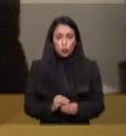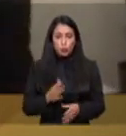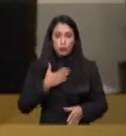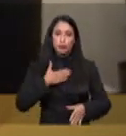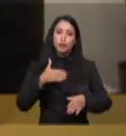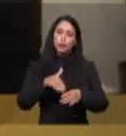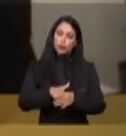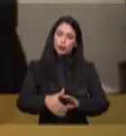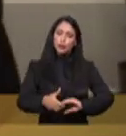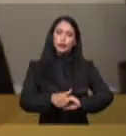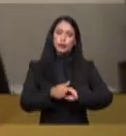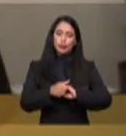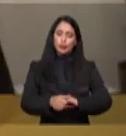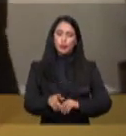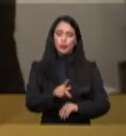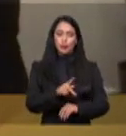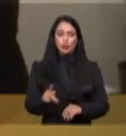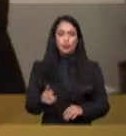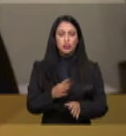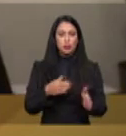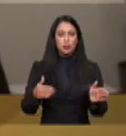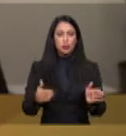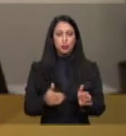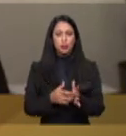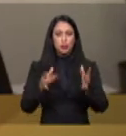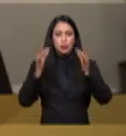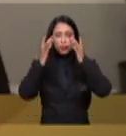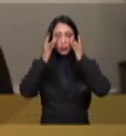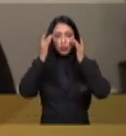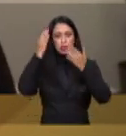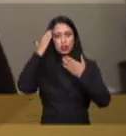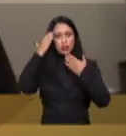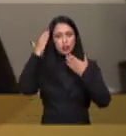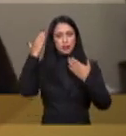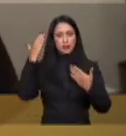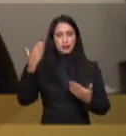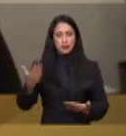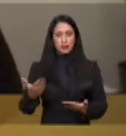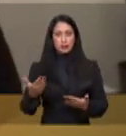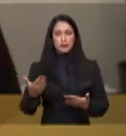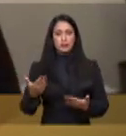os cumprimentos a vossa excelência, a todos os demais presentes. Agradeço agora